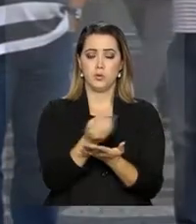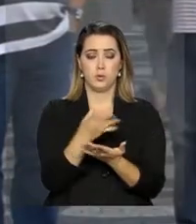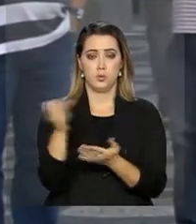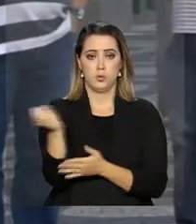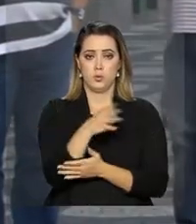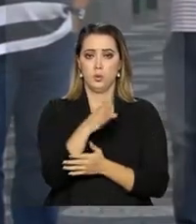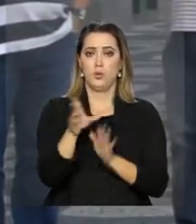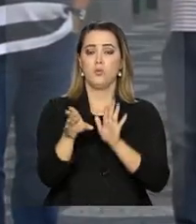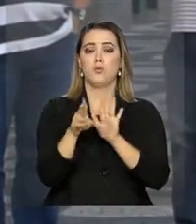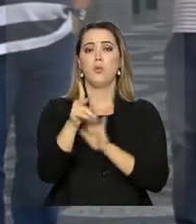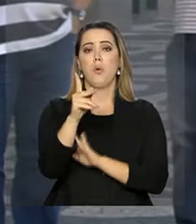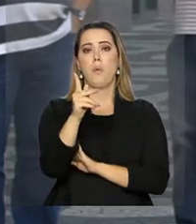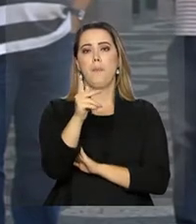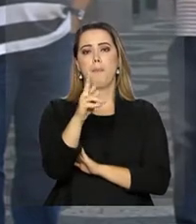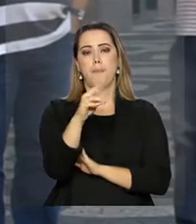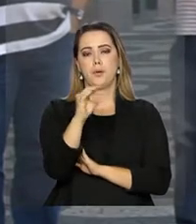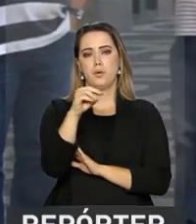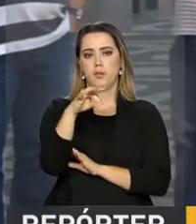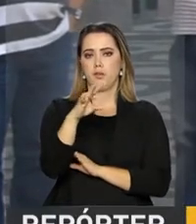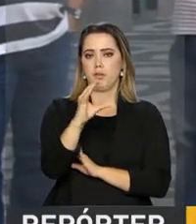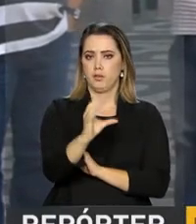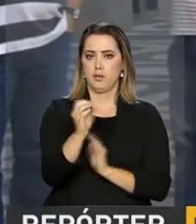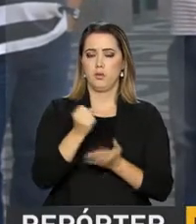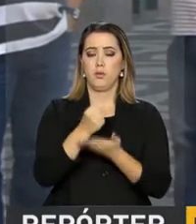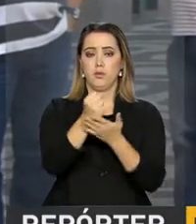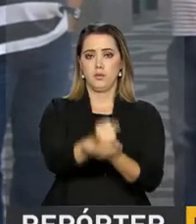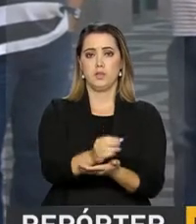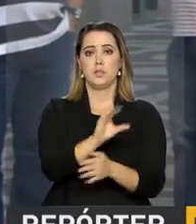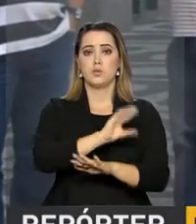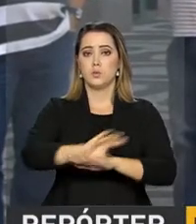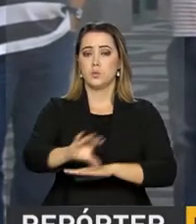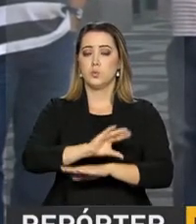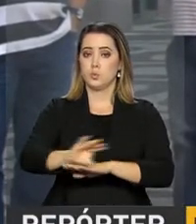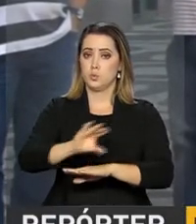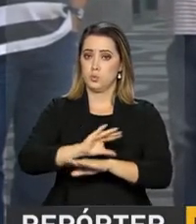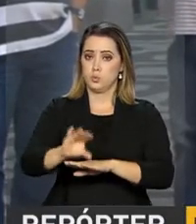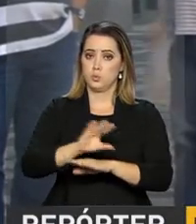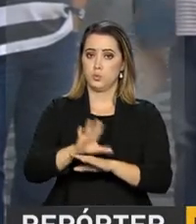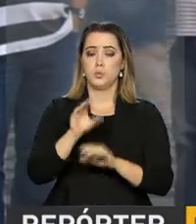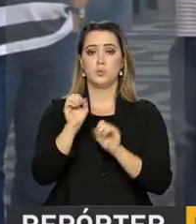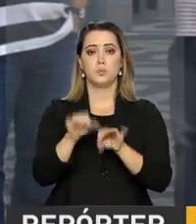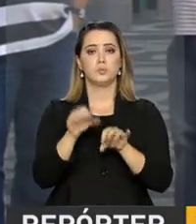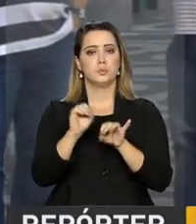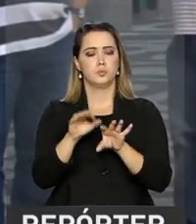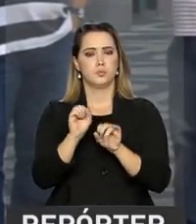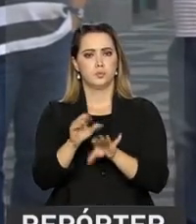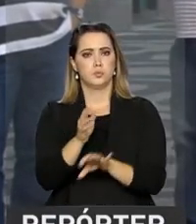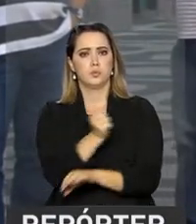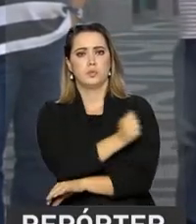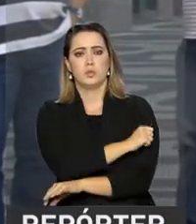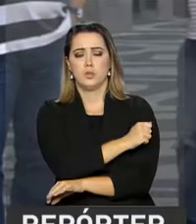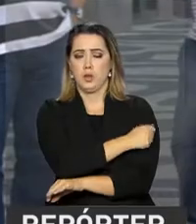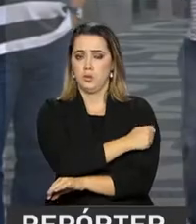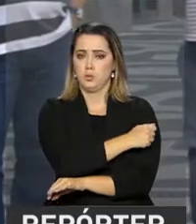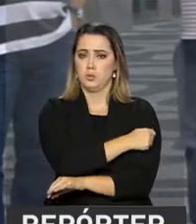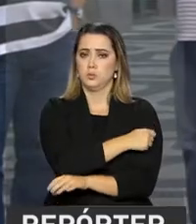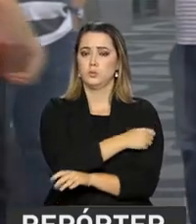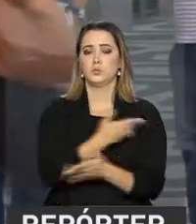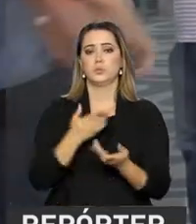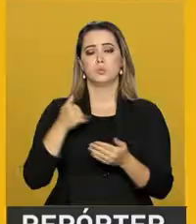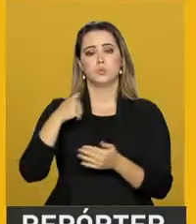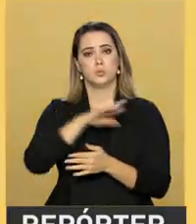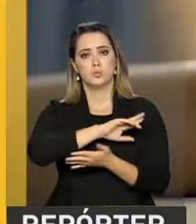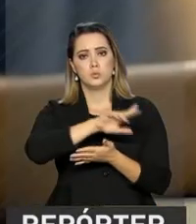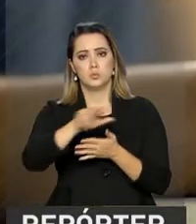oferece cursos técnicos para alunos do ensino médio de escolas públicas só cerca de 107 mil vagas para mais de 100 cursos